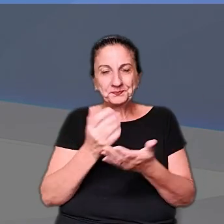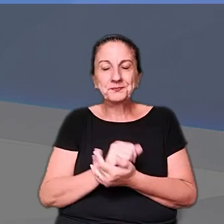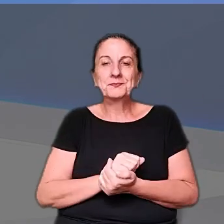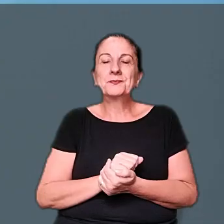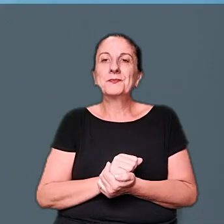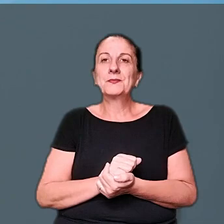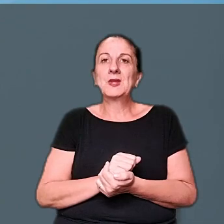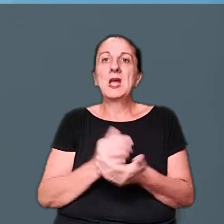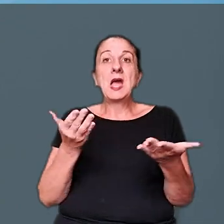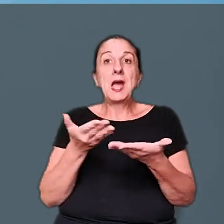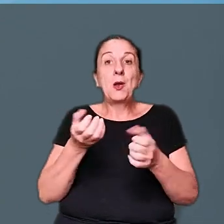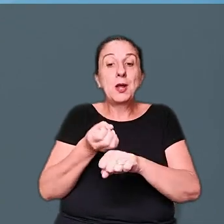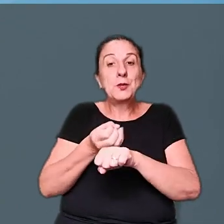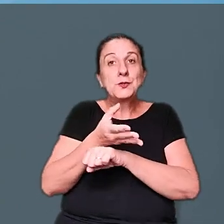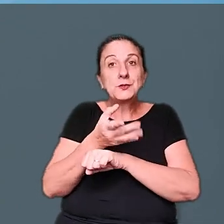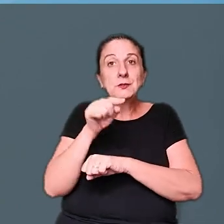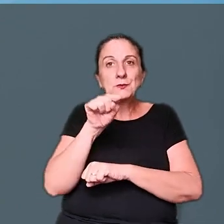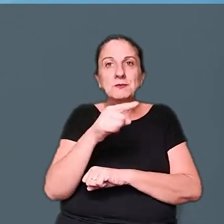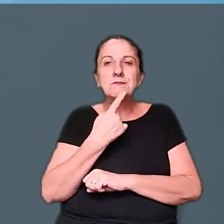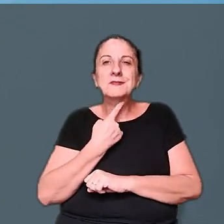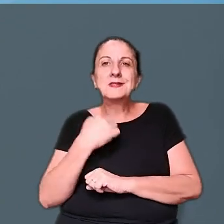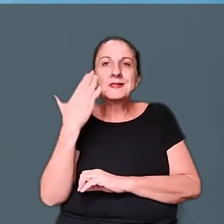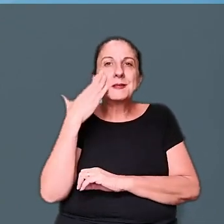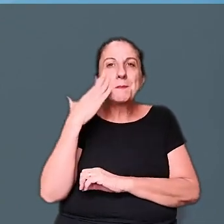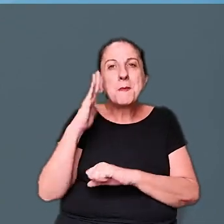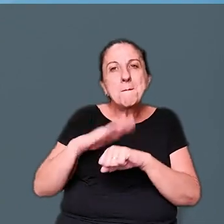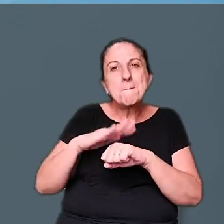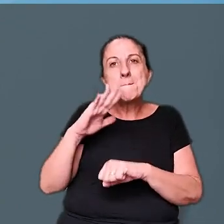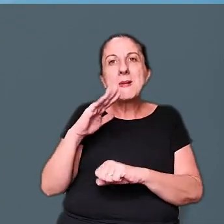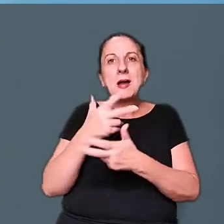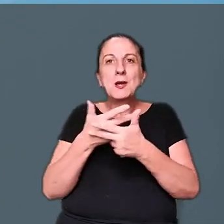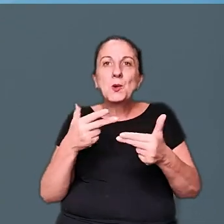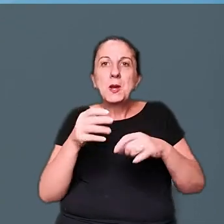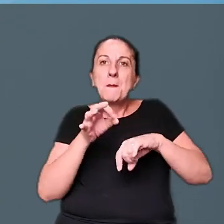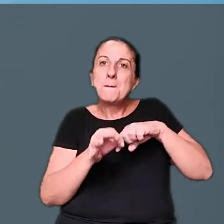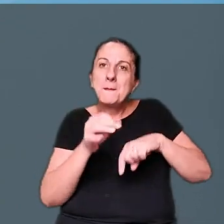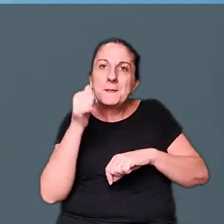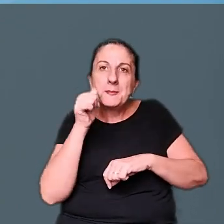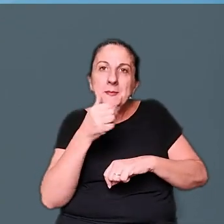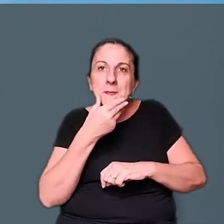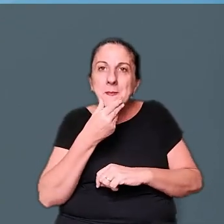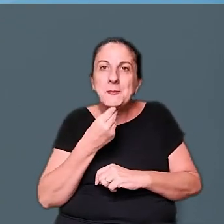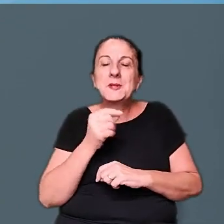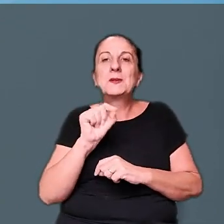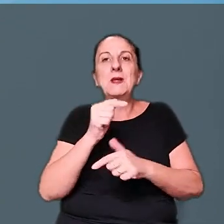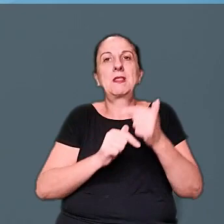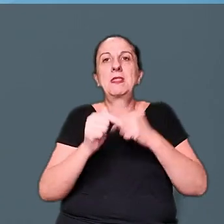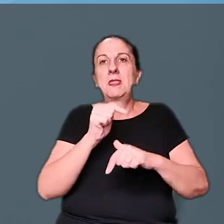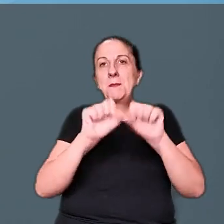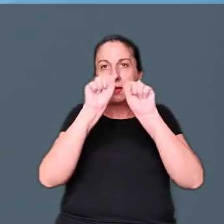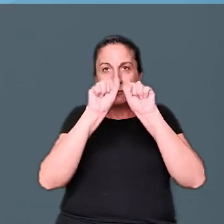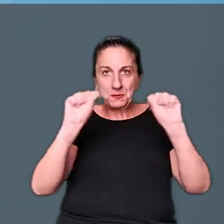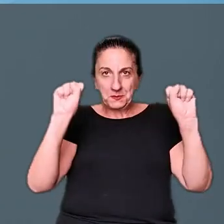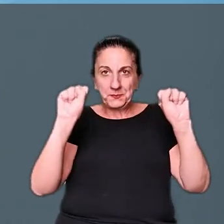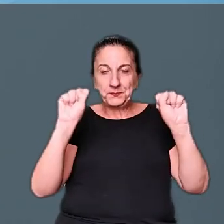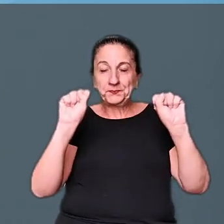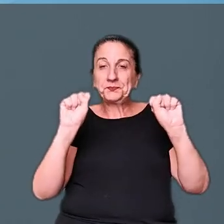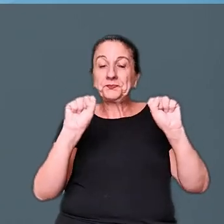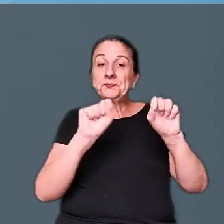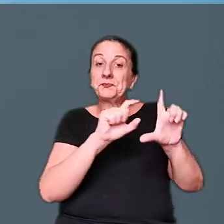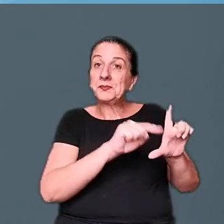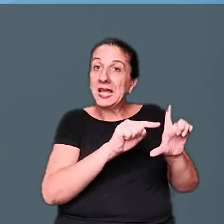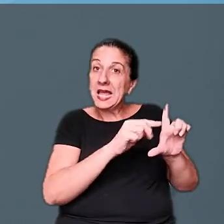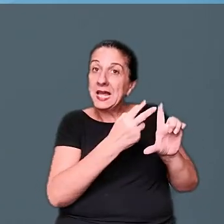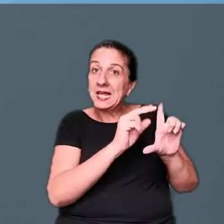você. Agora uma dica para você que deseja saber um pouco mais sobre as ministras e os ministros que atuam no tribunal. O